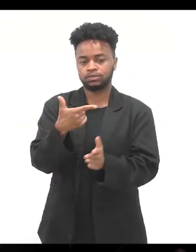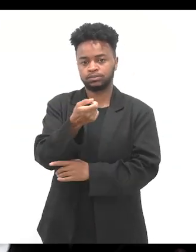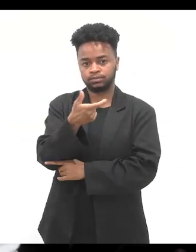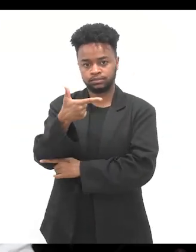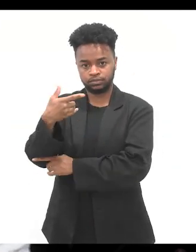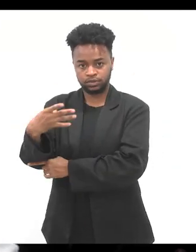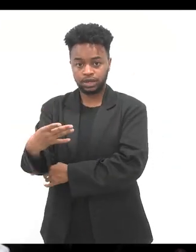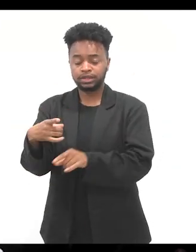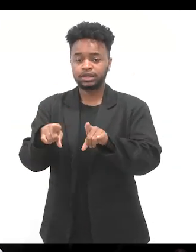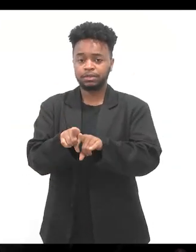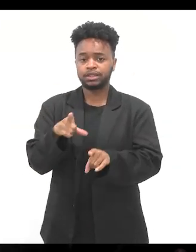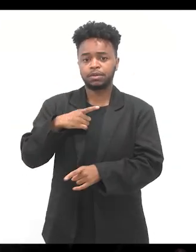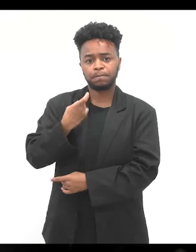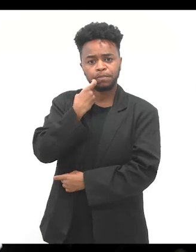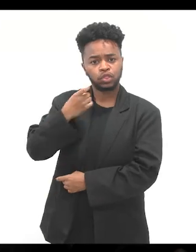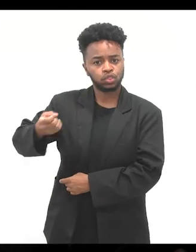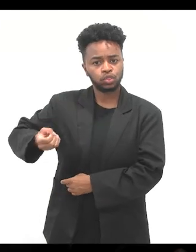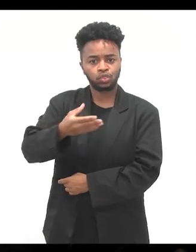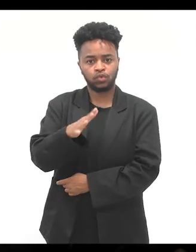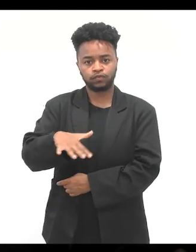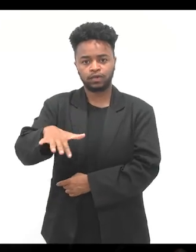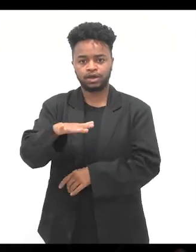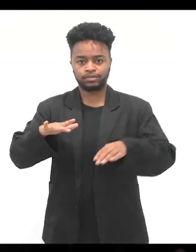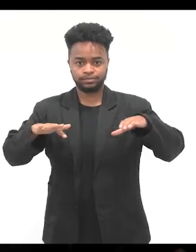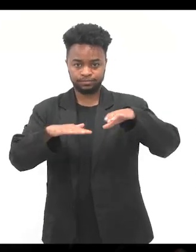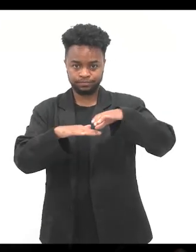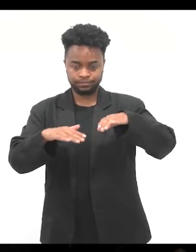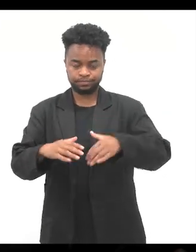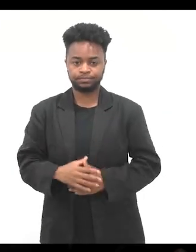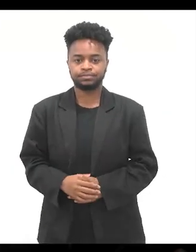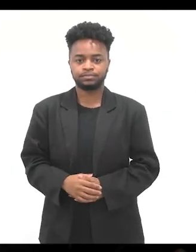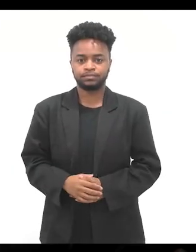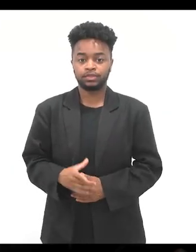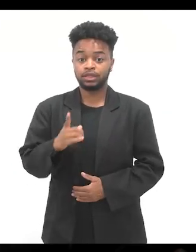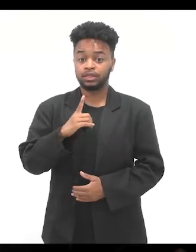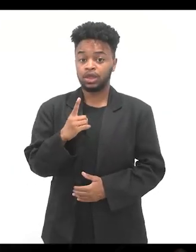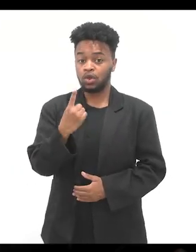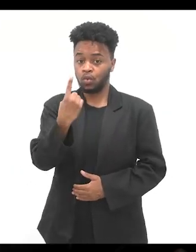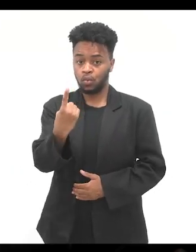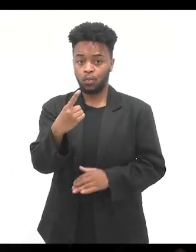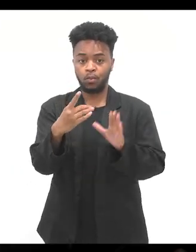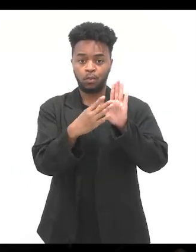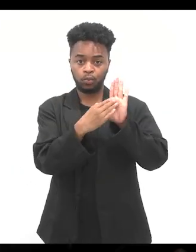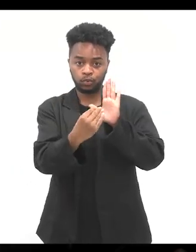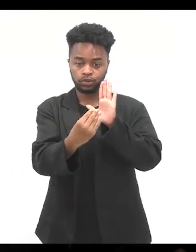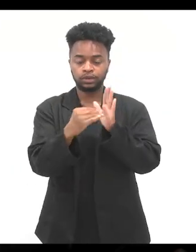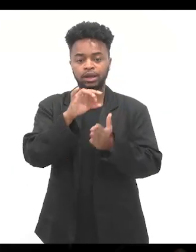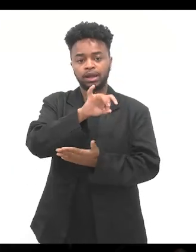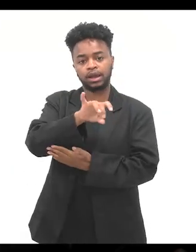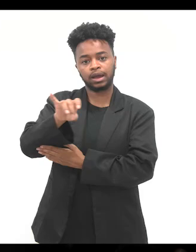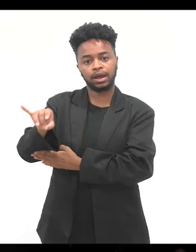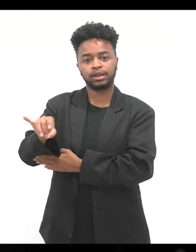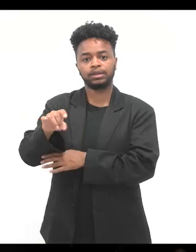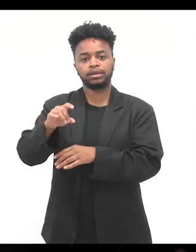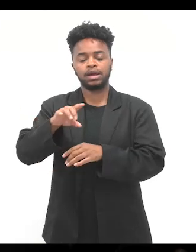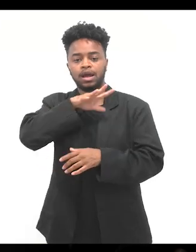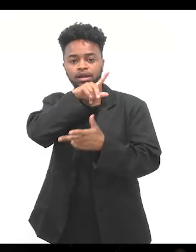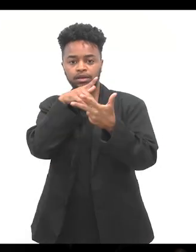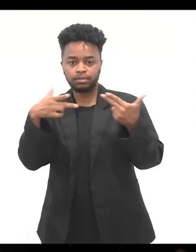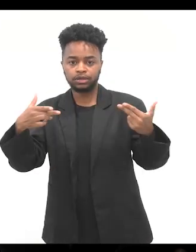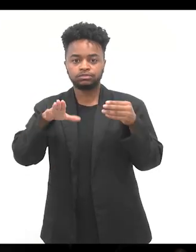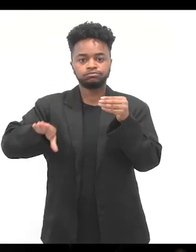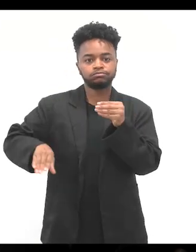na região da Baía de Guanabara. Um exemplar de cada espécie foi incorporado à coleção científica do Museu Nacional